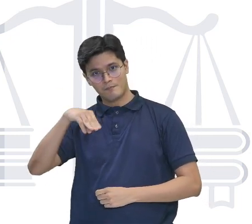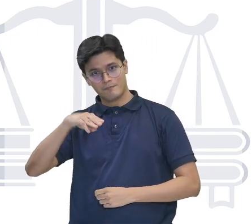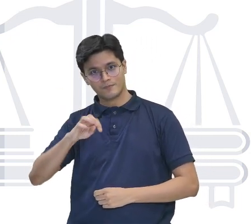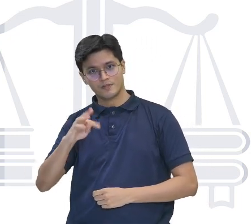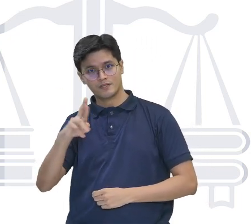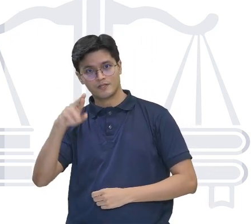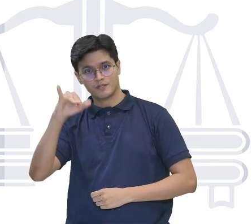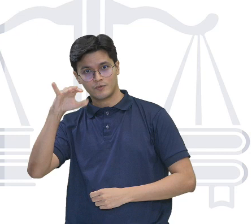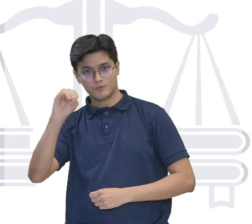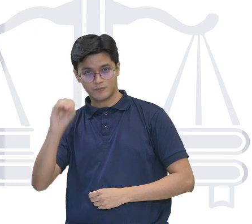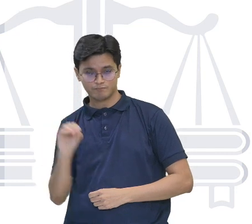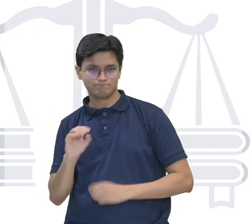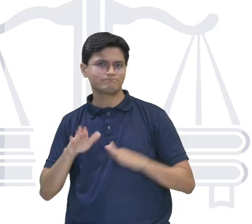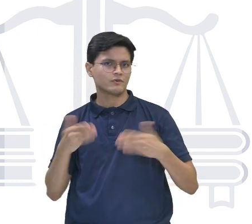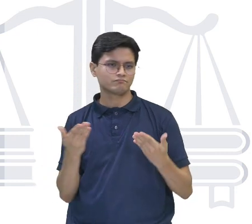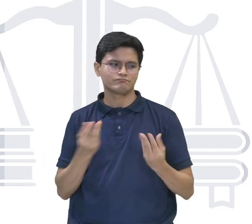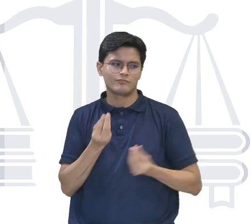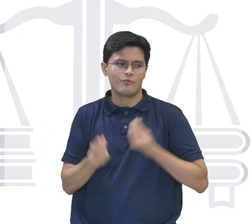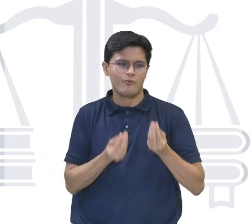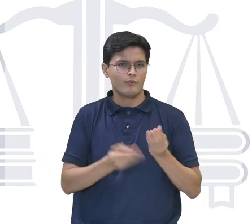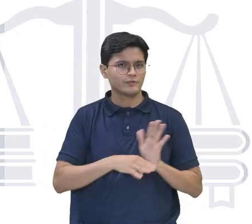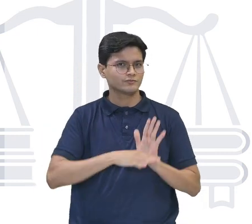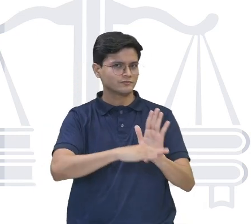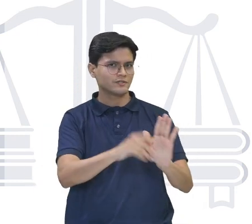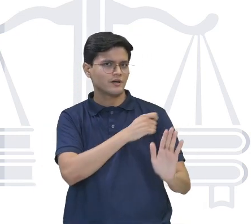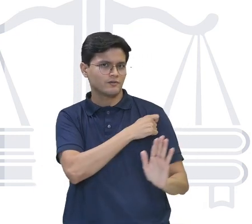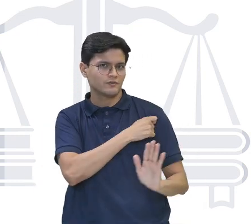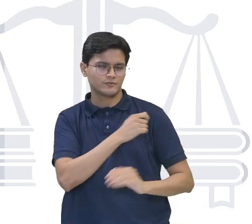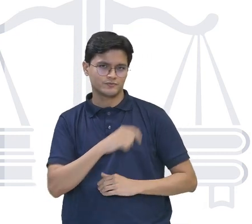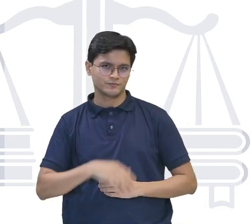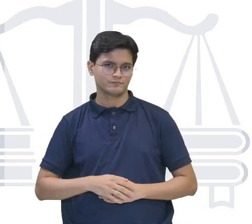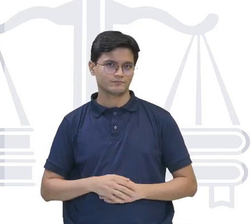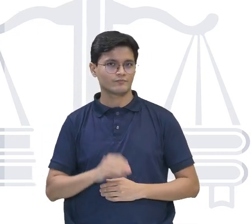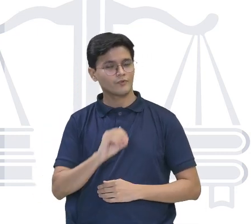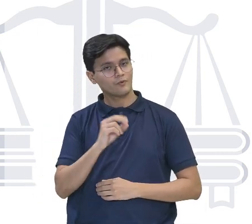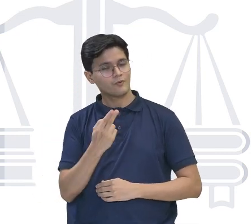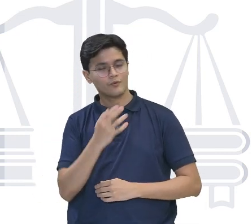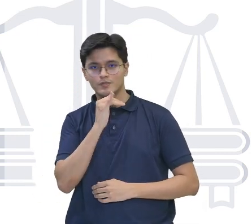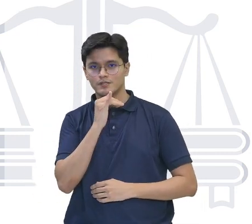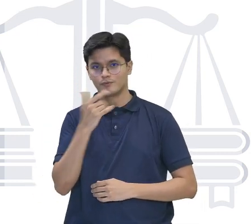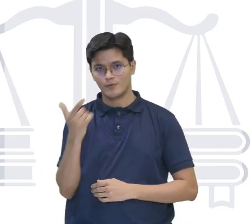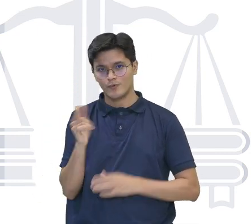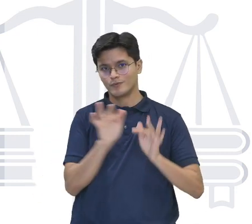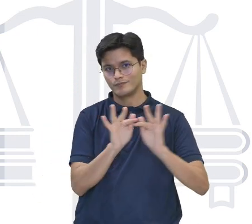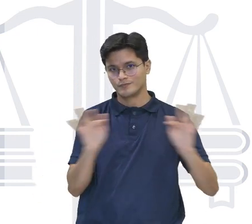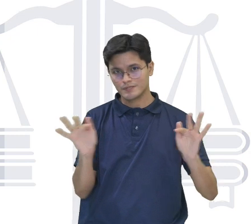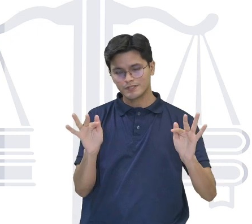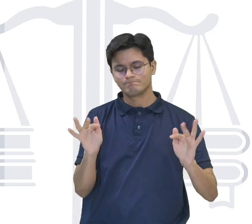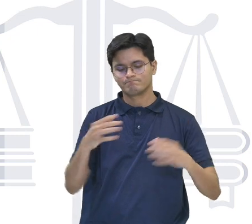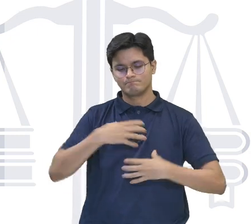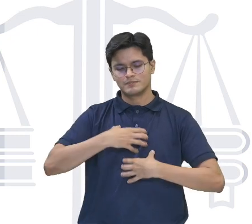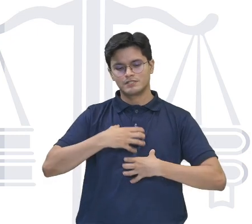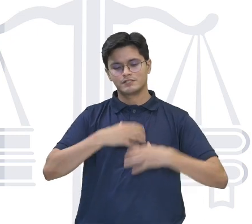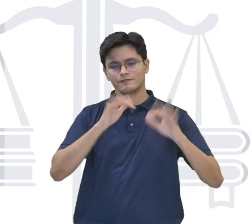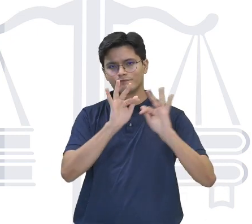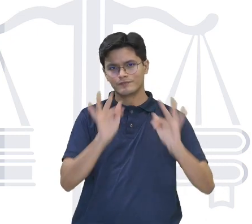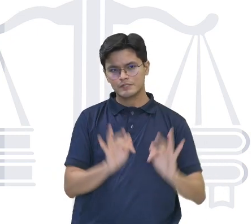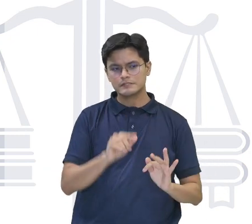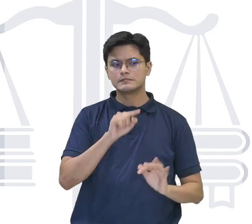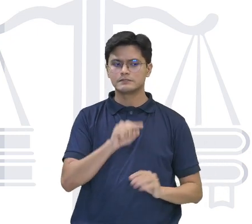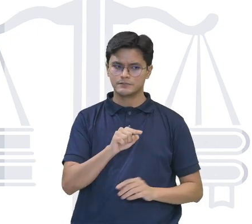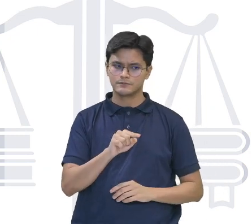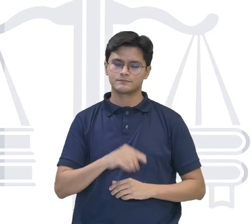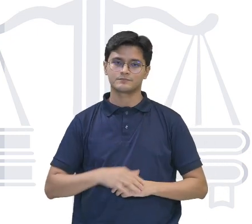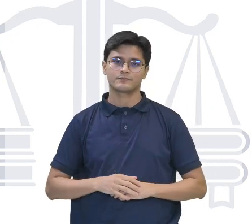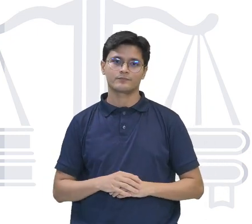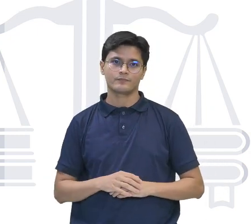ajudar esse nosso estudante? Ou então, eu estou feliz. Ótimo, ele está feliz, ele está satisfeito. Você acha que entre o